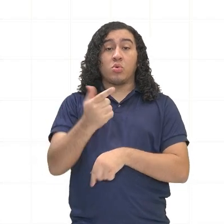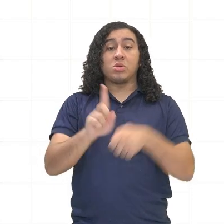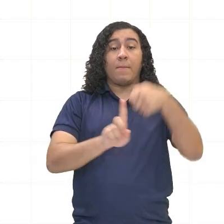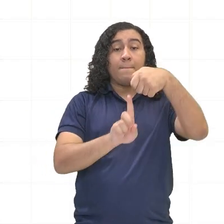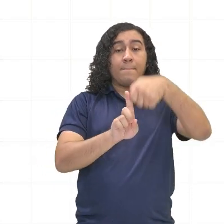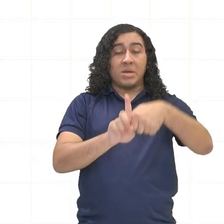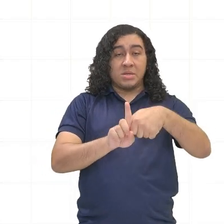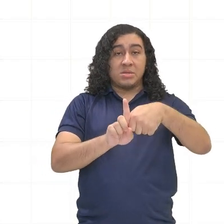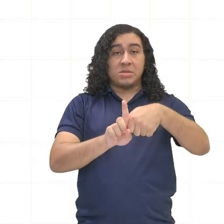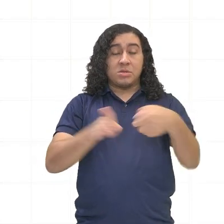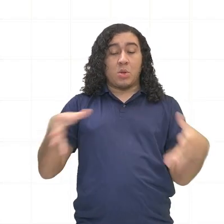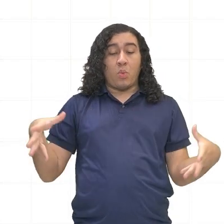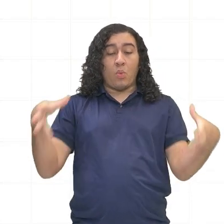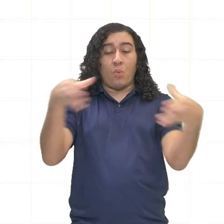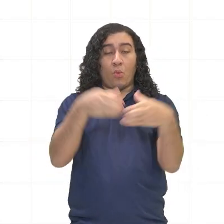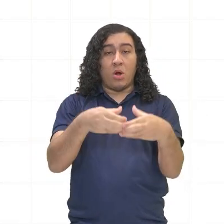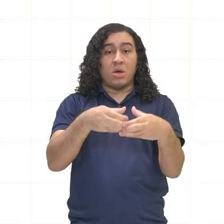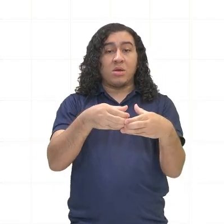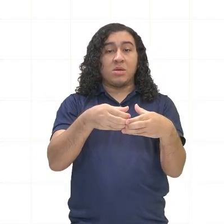somavam